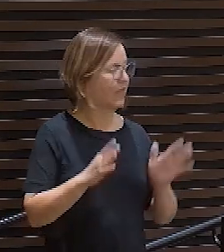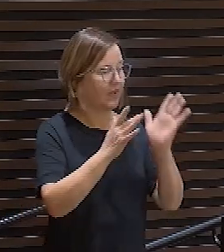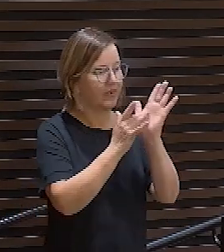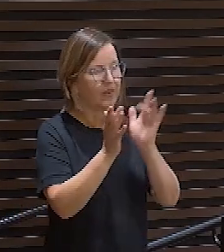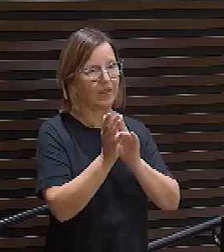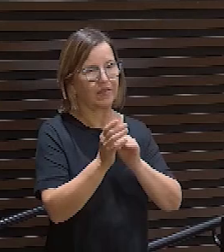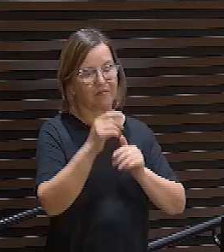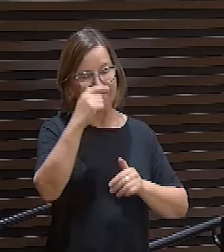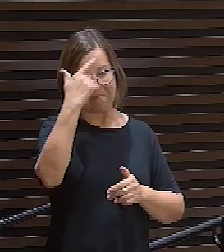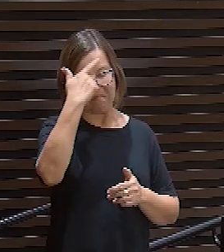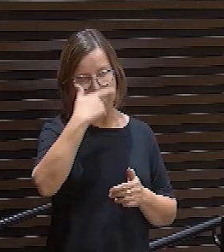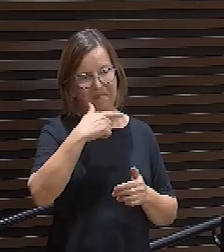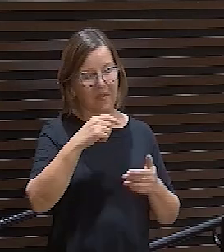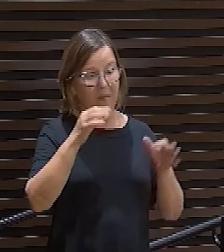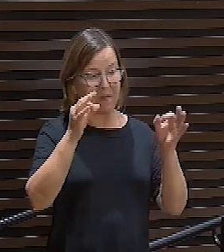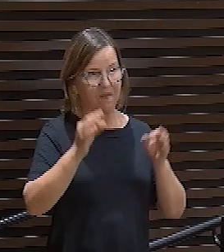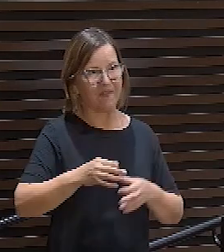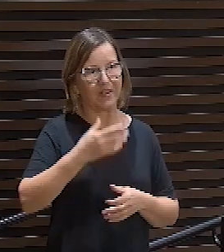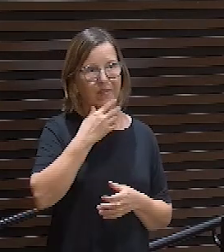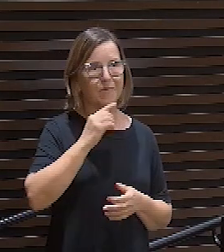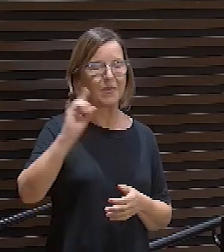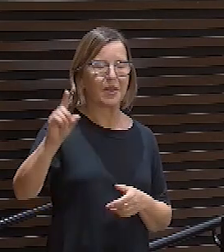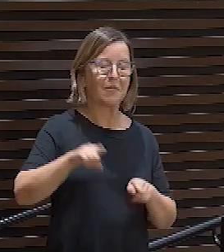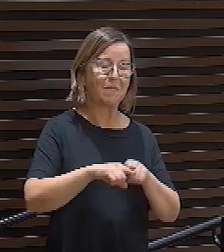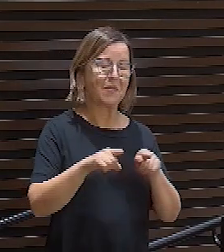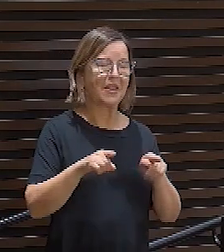Pai. Mas ele é homem.